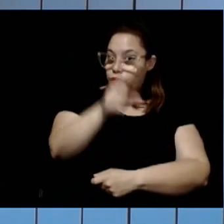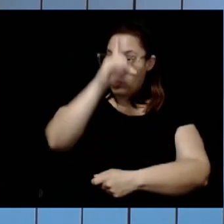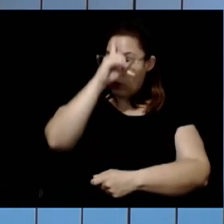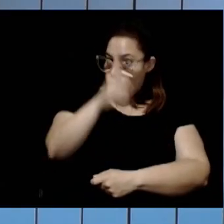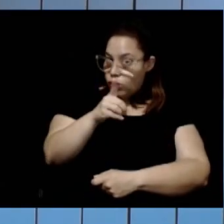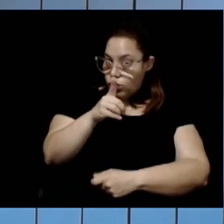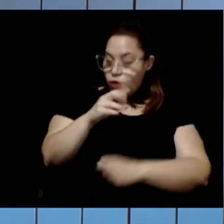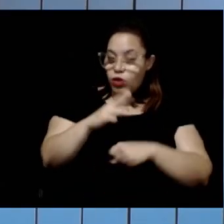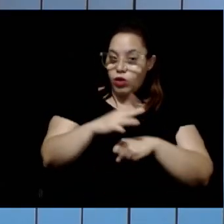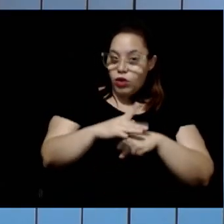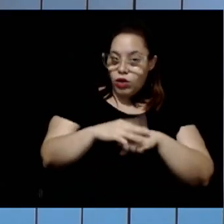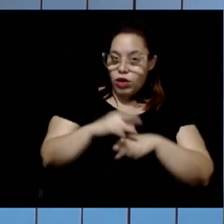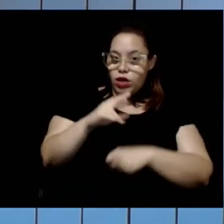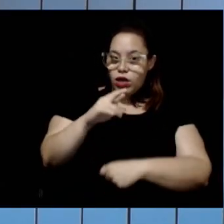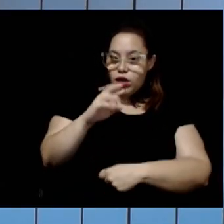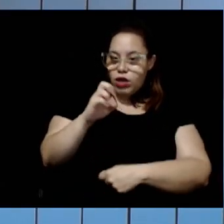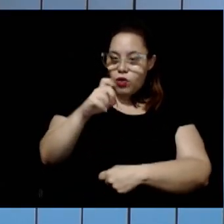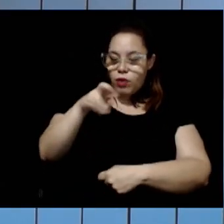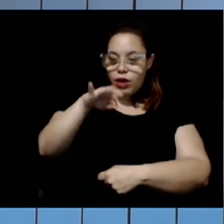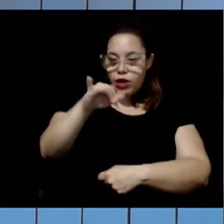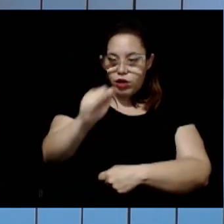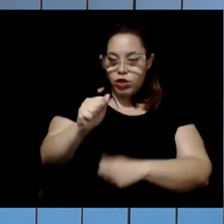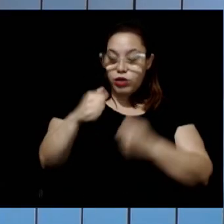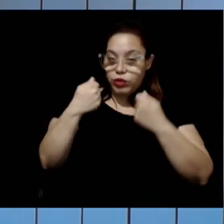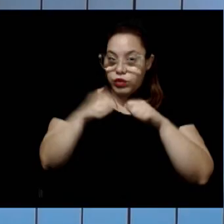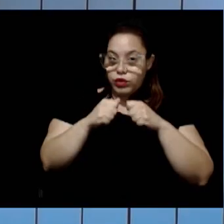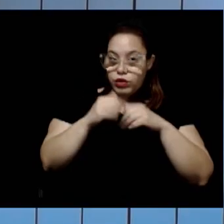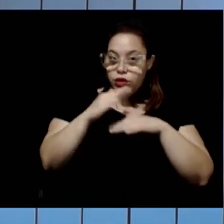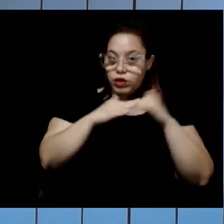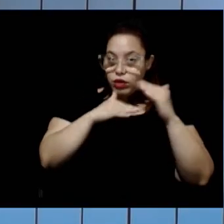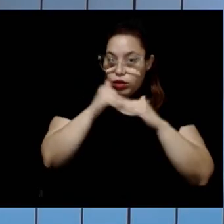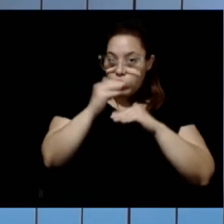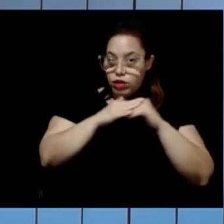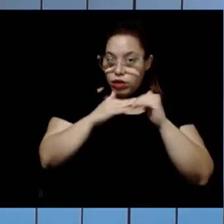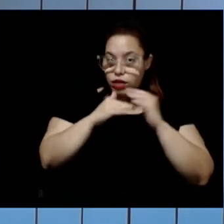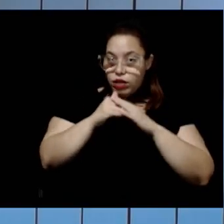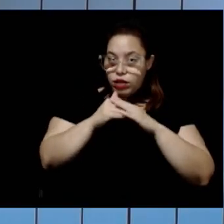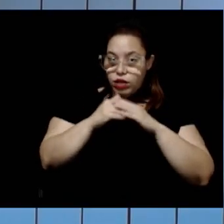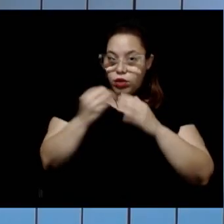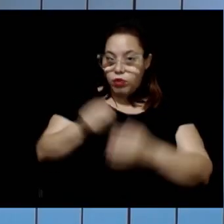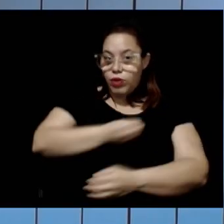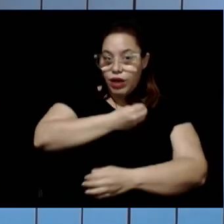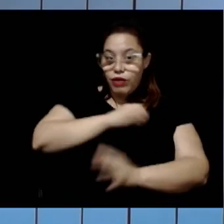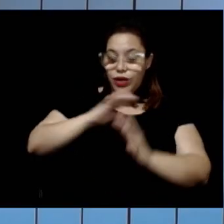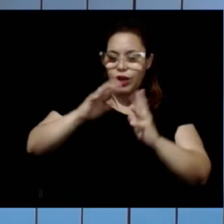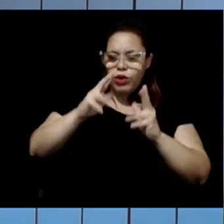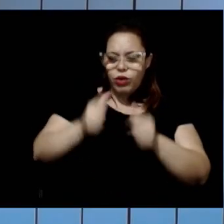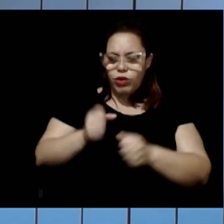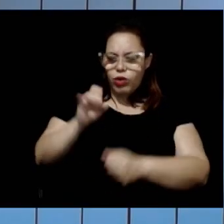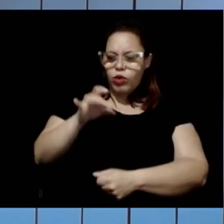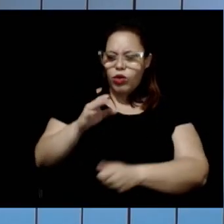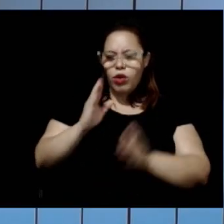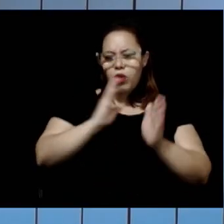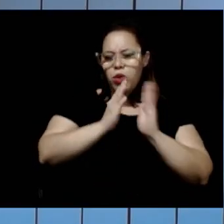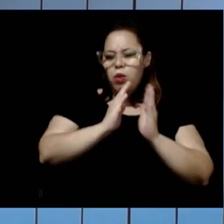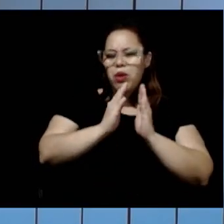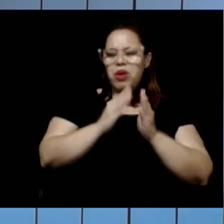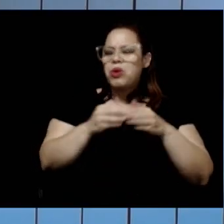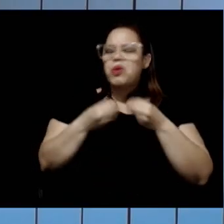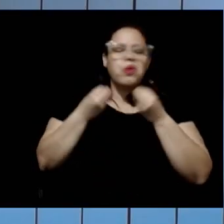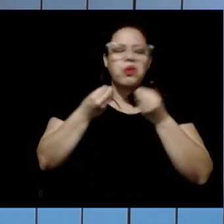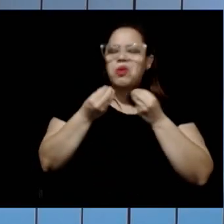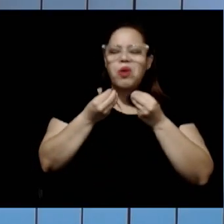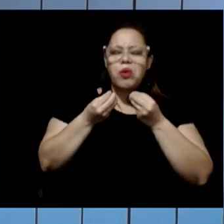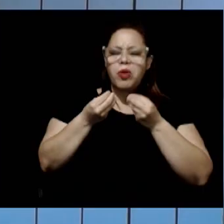doença reumática, ela precisa fazer o tratamento pela vida toda? Ou é só até um certo período? Como que fica isso